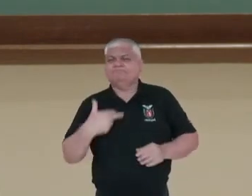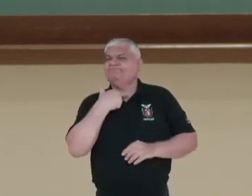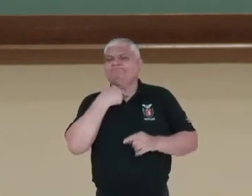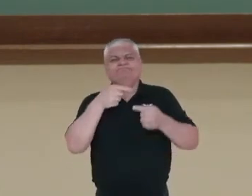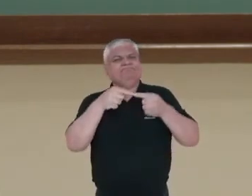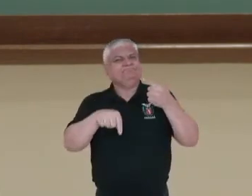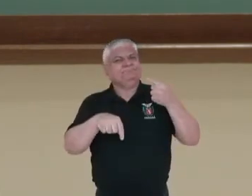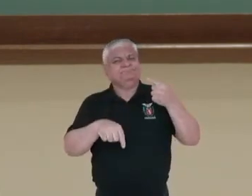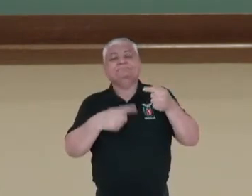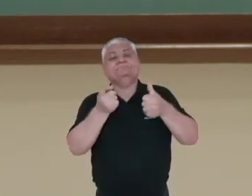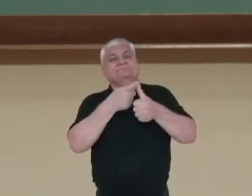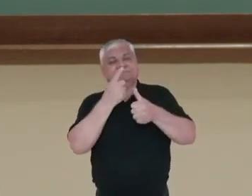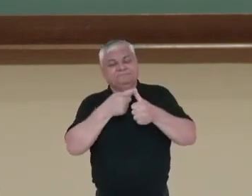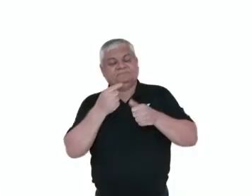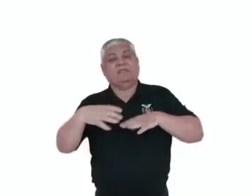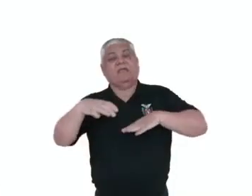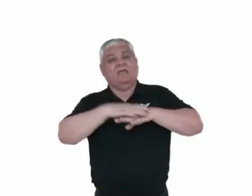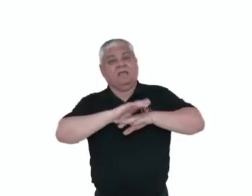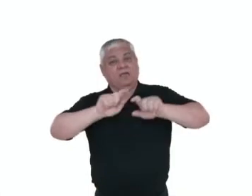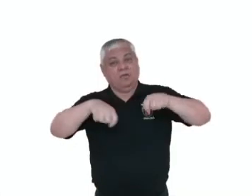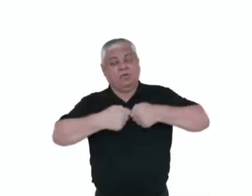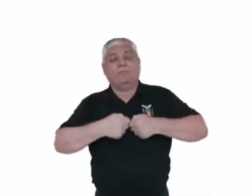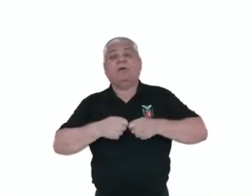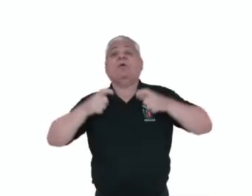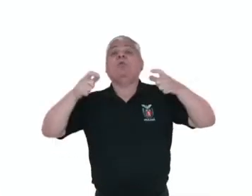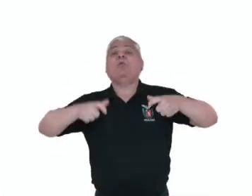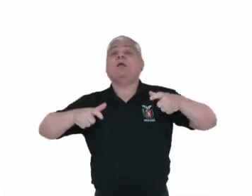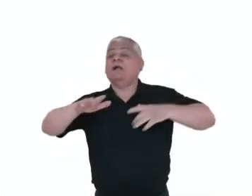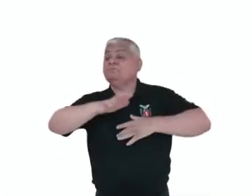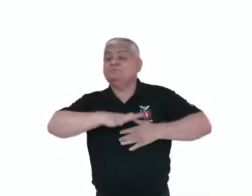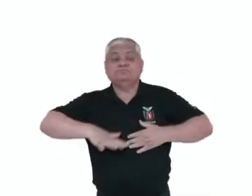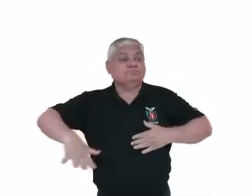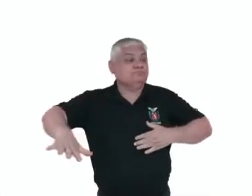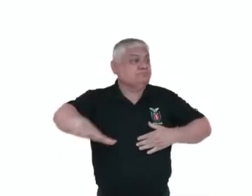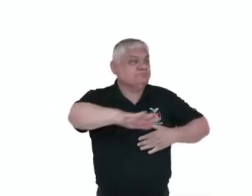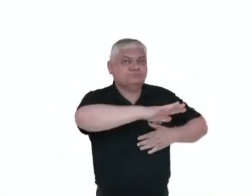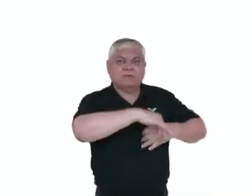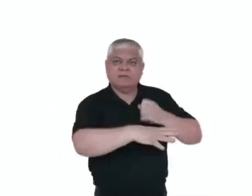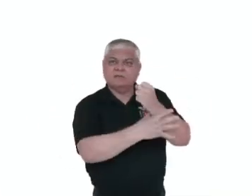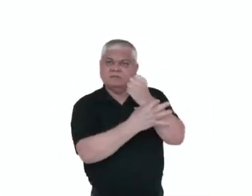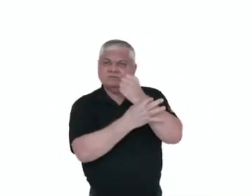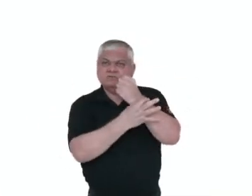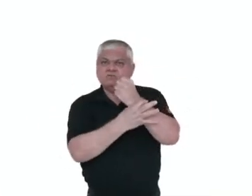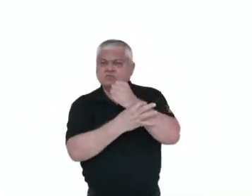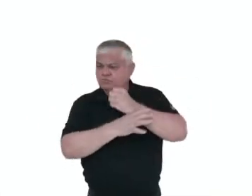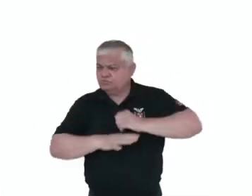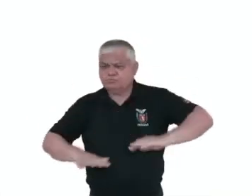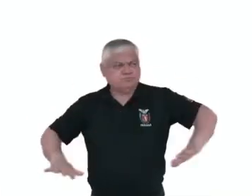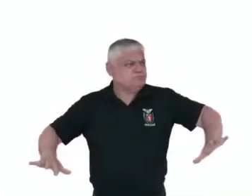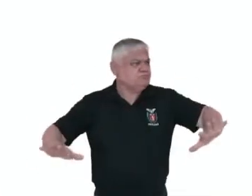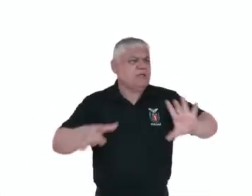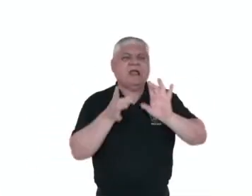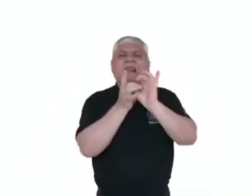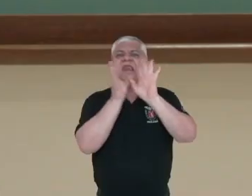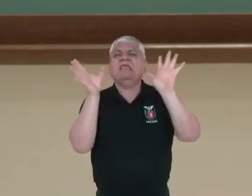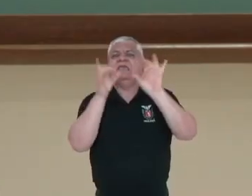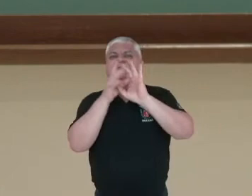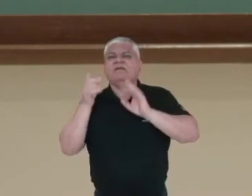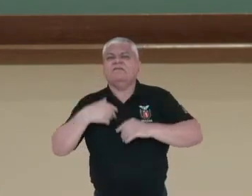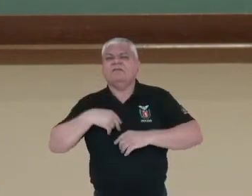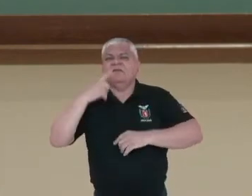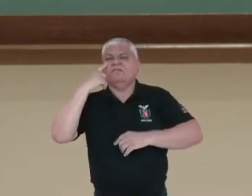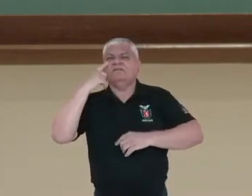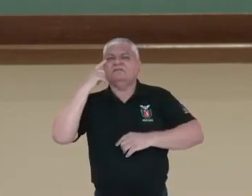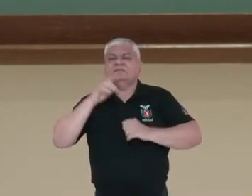fazer então é tênis roupas comportados no espaço tem que olhar se o espaço é seguro vai começar a fazer atividade física de repente lá na sala vi um